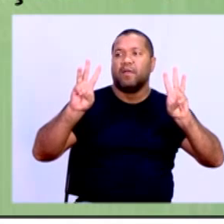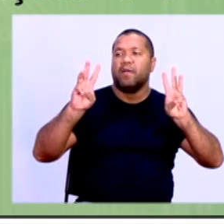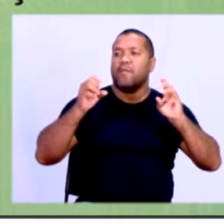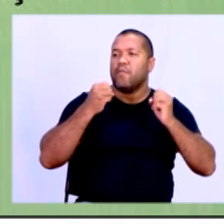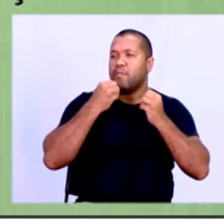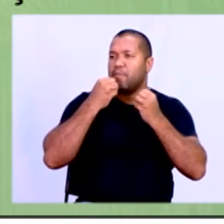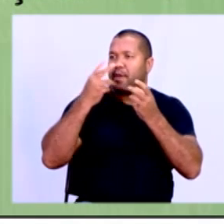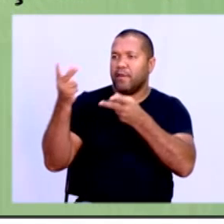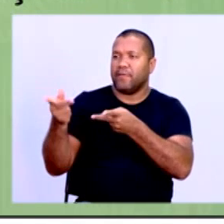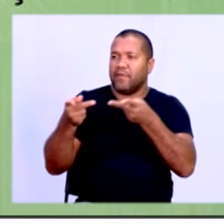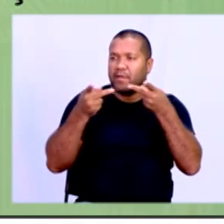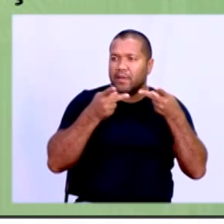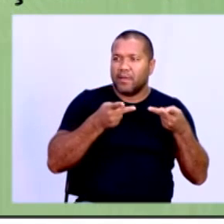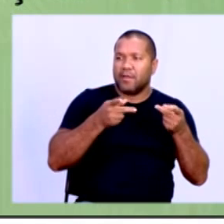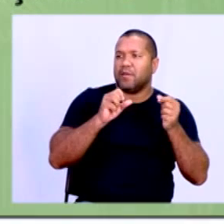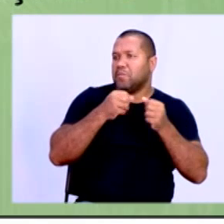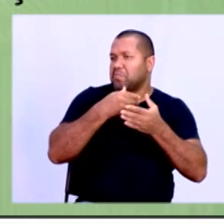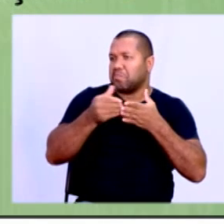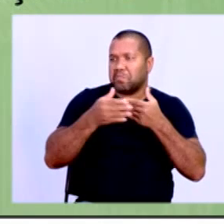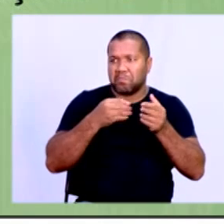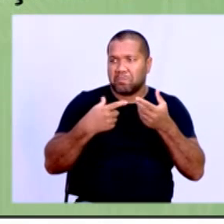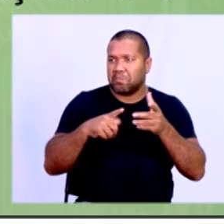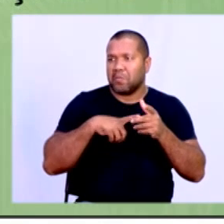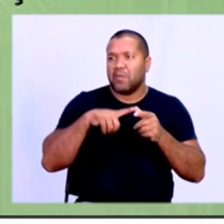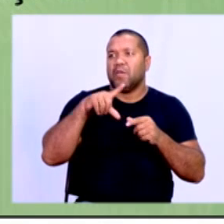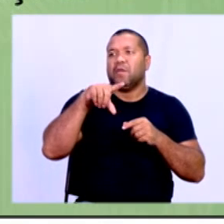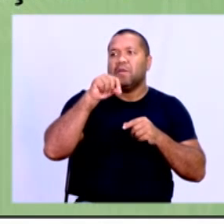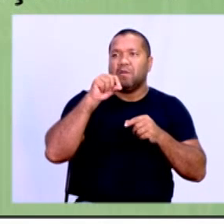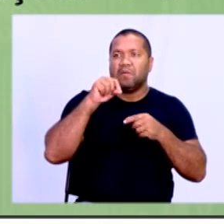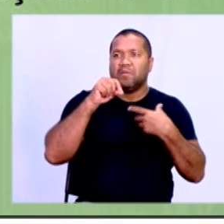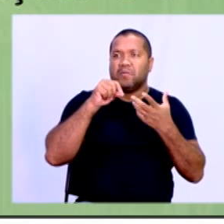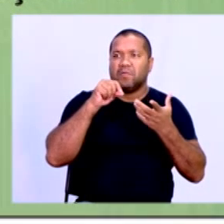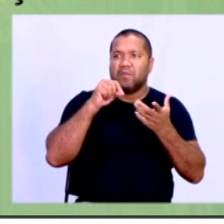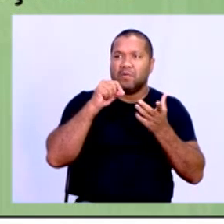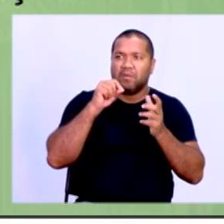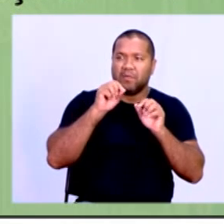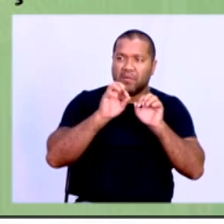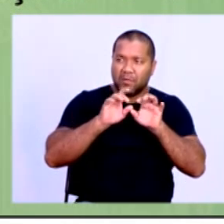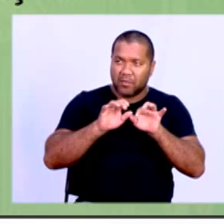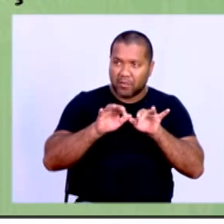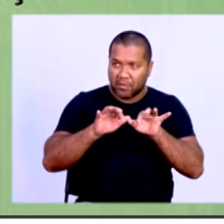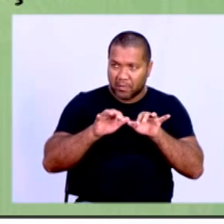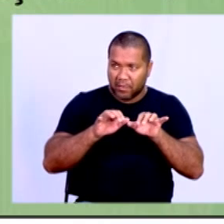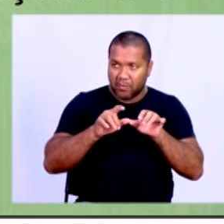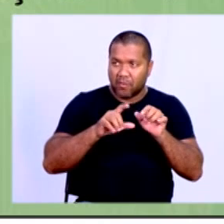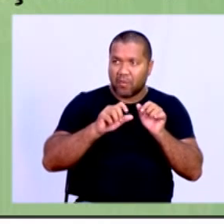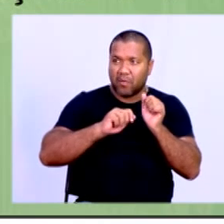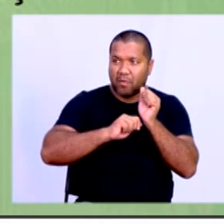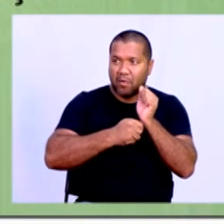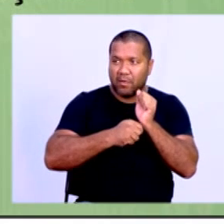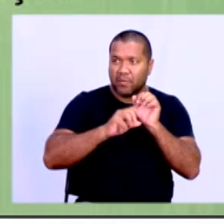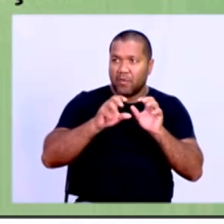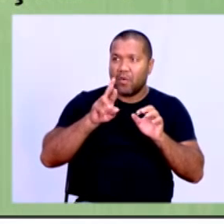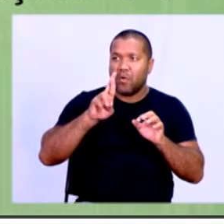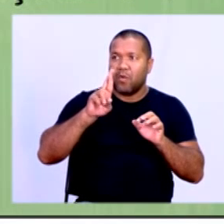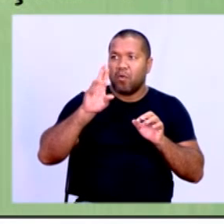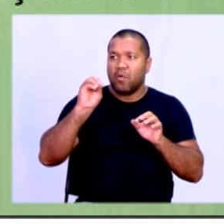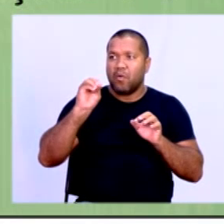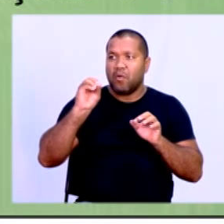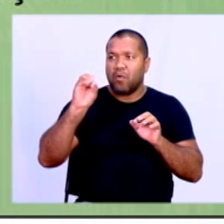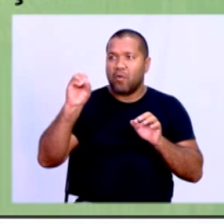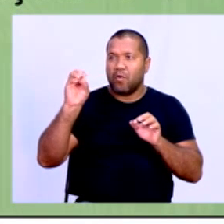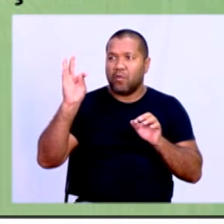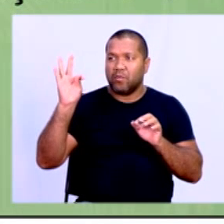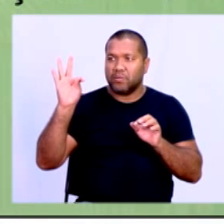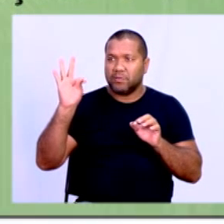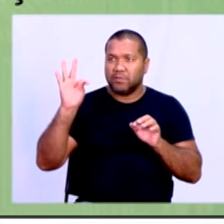bem-vindo à minha aplicação tal, eu seleciono, eu faço um código dizendo route, eu boto o